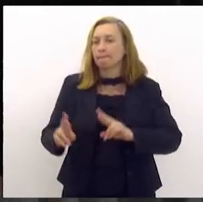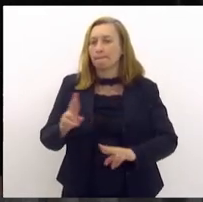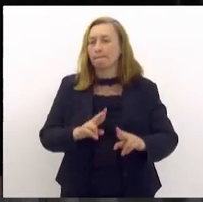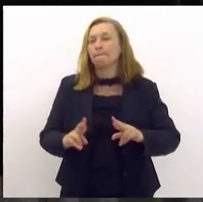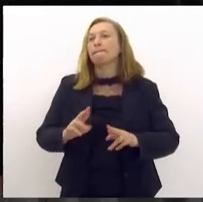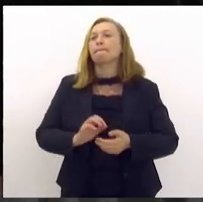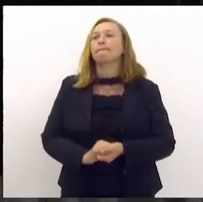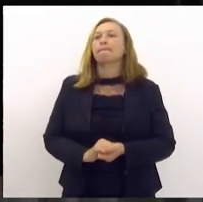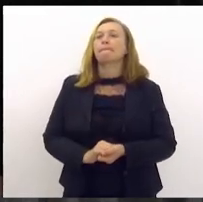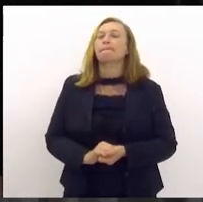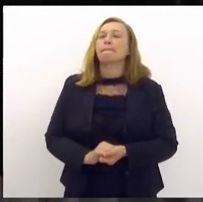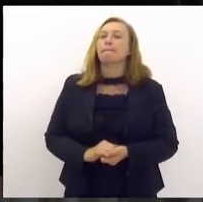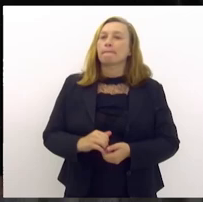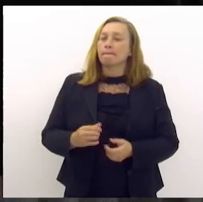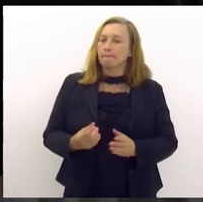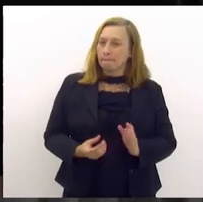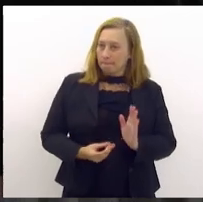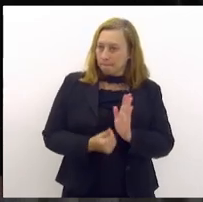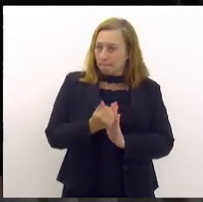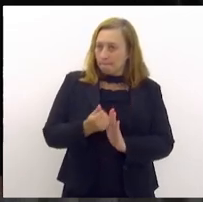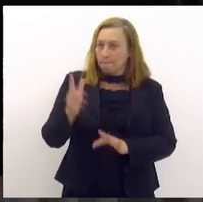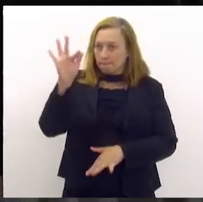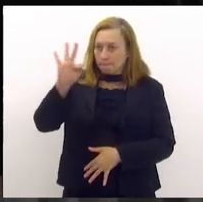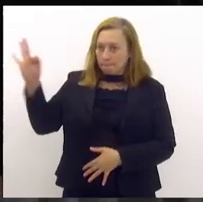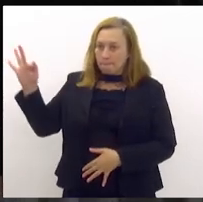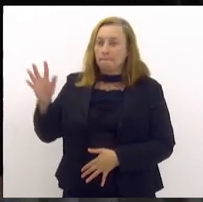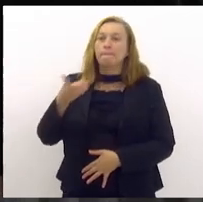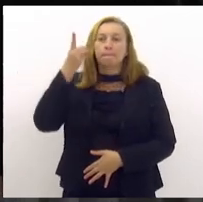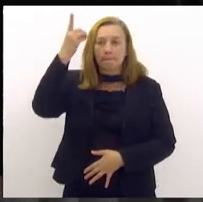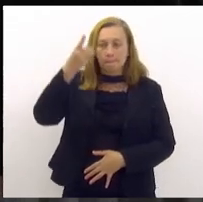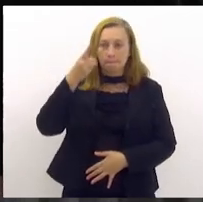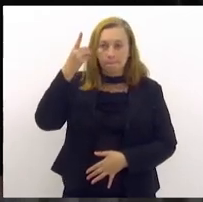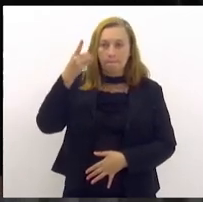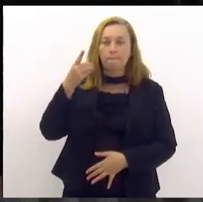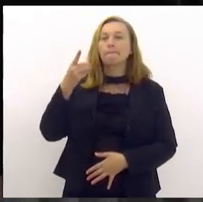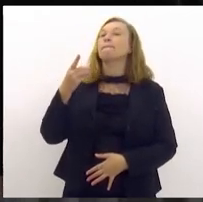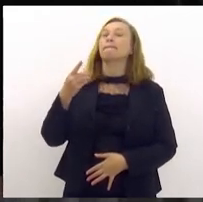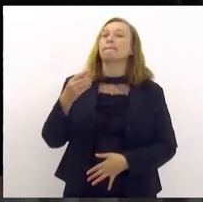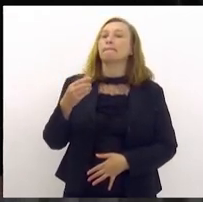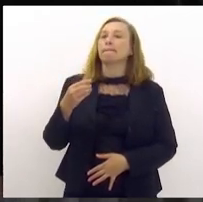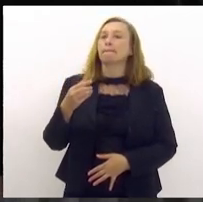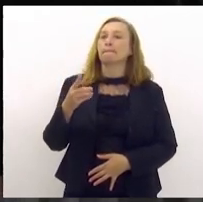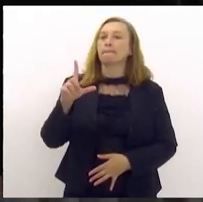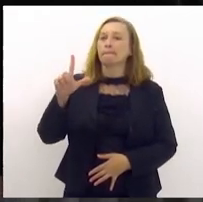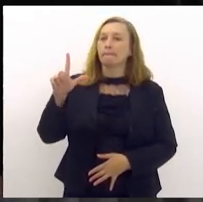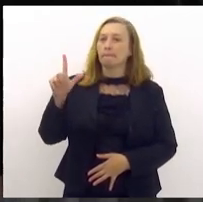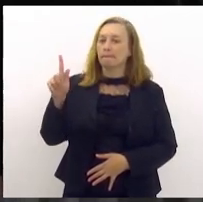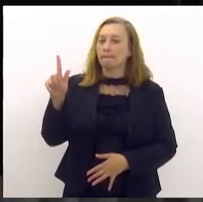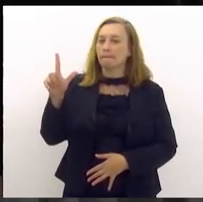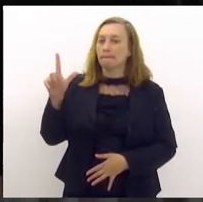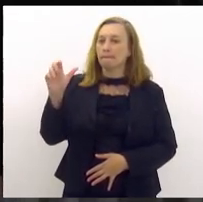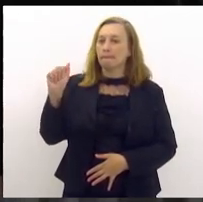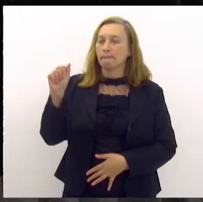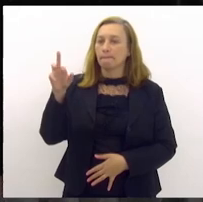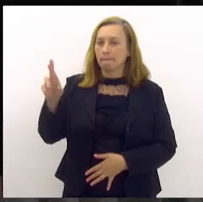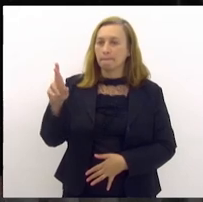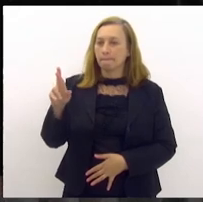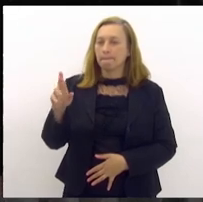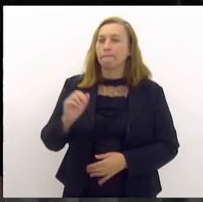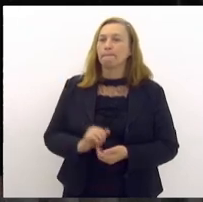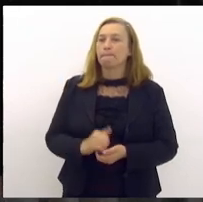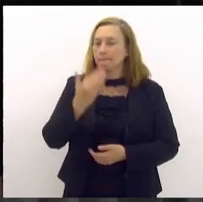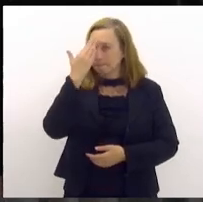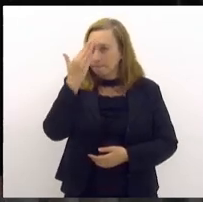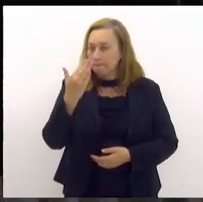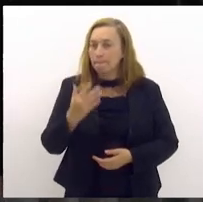do orçamento federal. Quero dizer isso porque o deputado Glauber Braga, fica aqui o nosso agradecimento enquanto gonçalense, e quero dizer que mesmo na condição